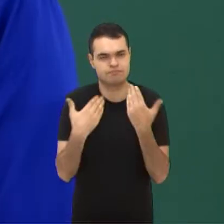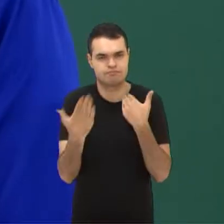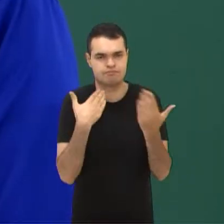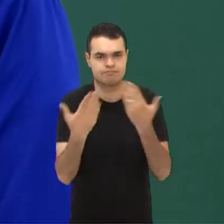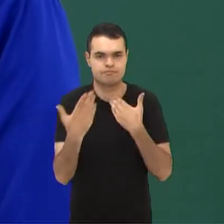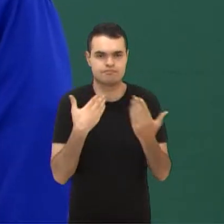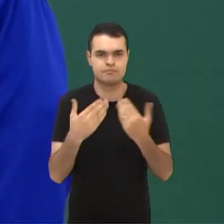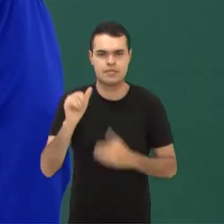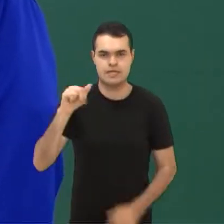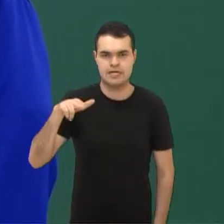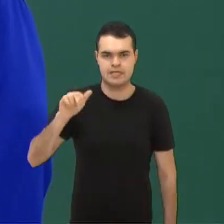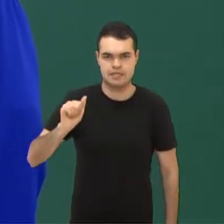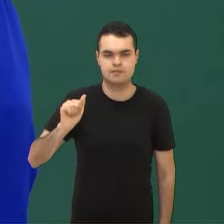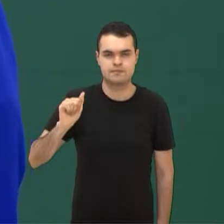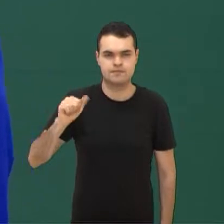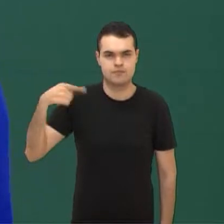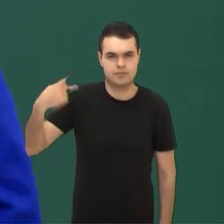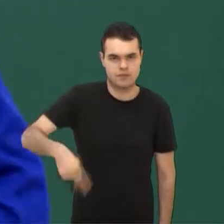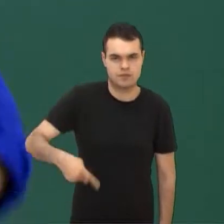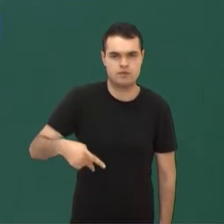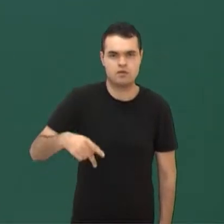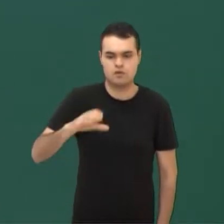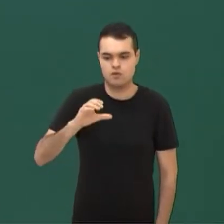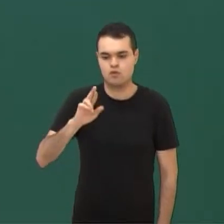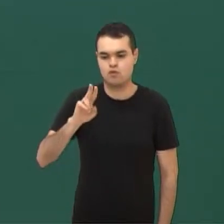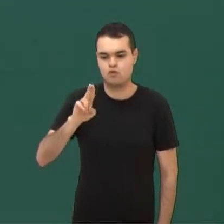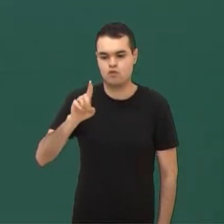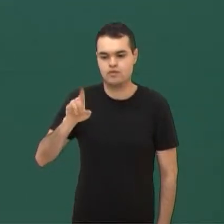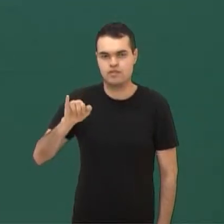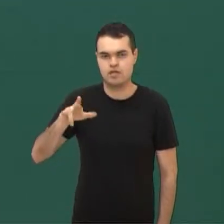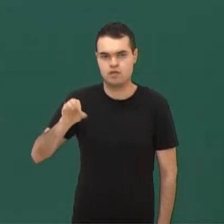gente. A Ana Luísa, aqui de Cruzeiro do Sul, bom